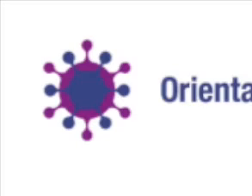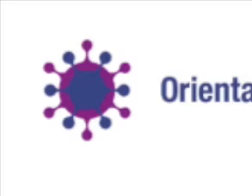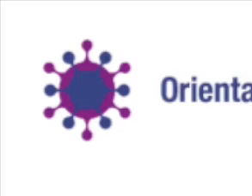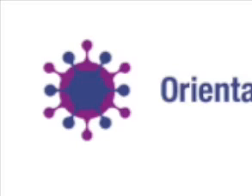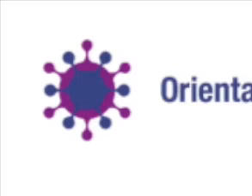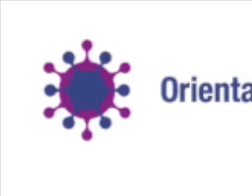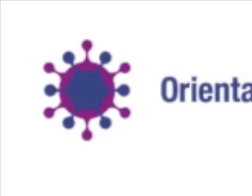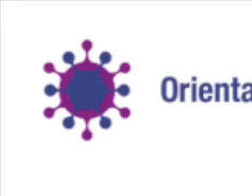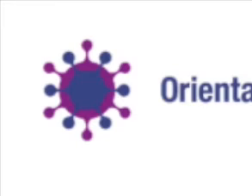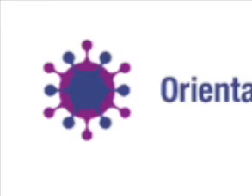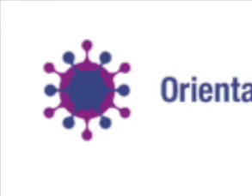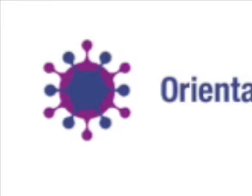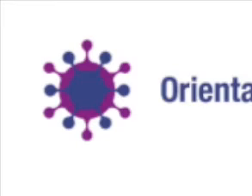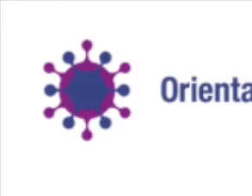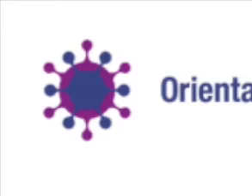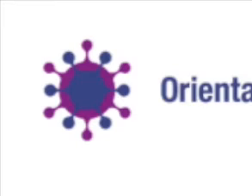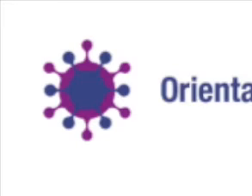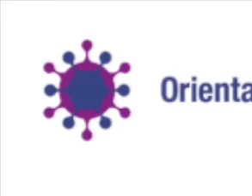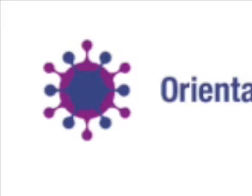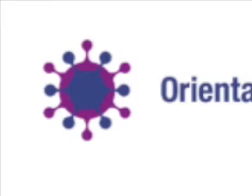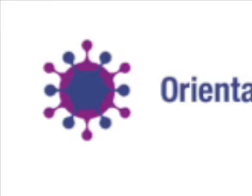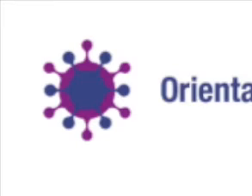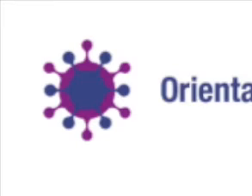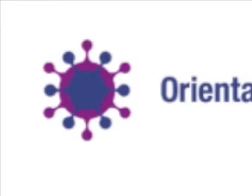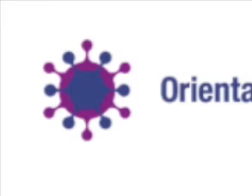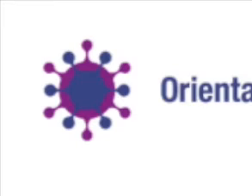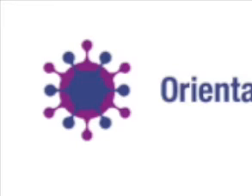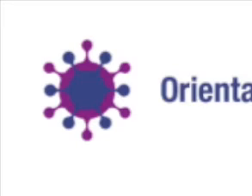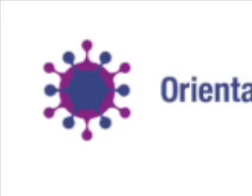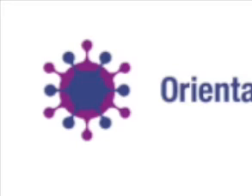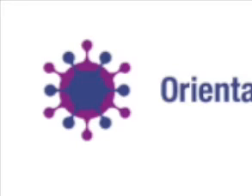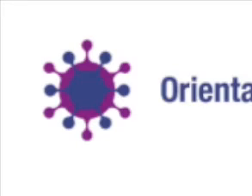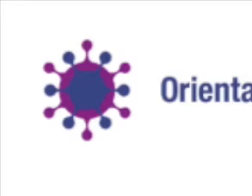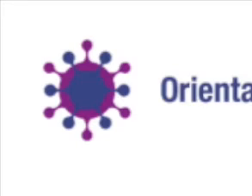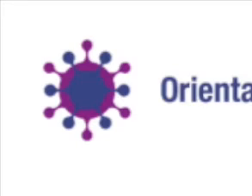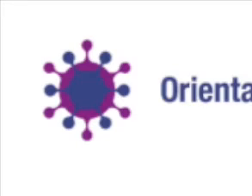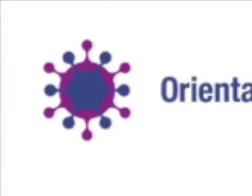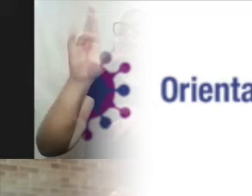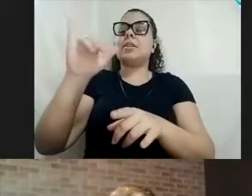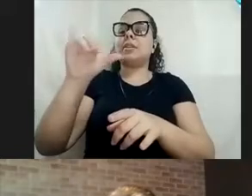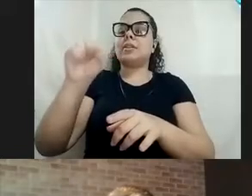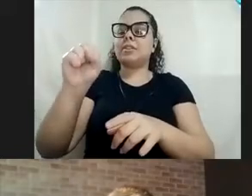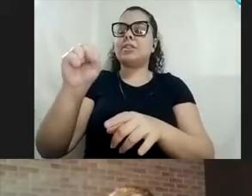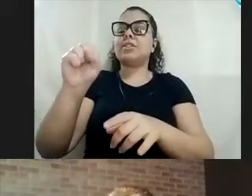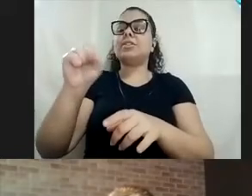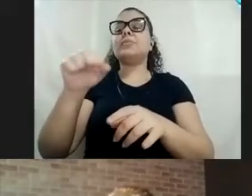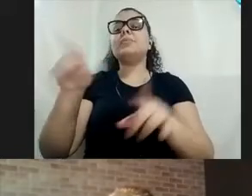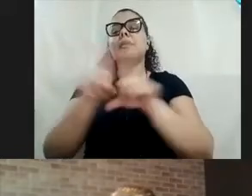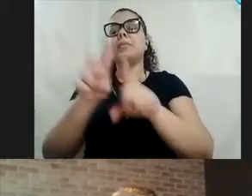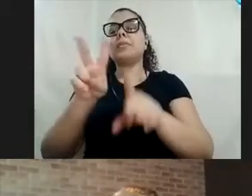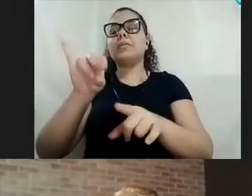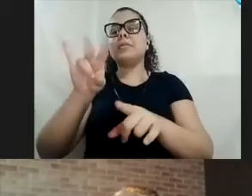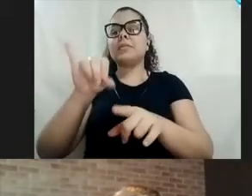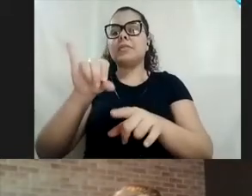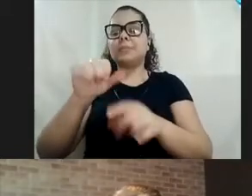Orientação acessível em tempos de Covid-19. Encontro 3. Conhecendo os materiais acessíveis. Patrícia Almeida e Sabrina Bairros. Queria dar as boas